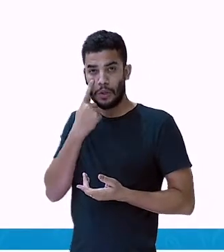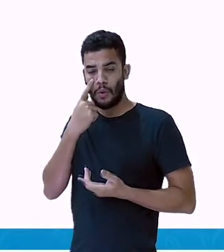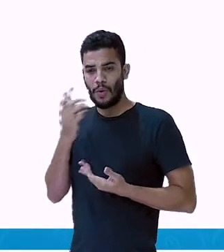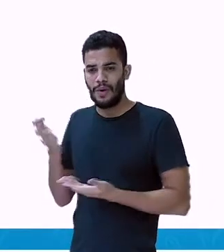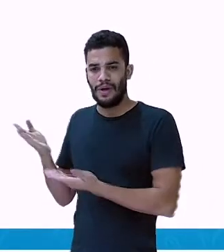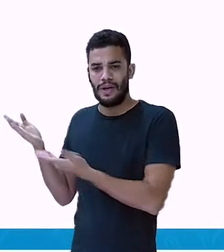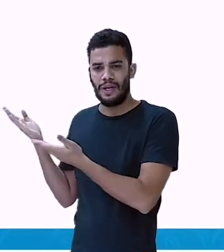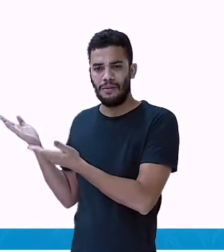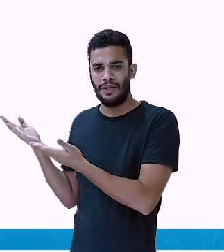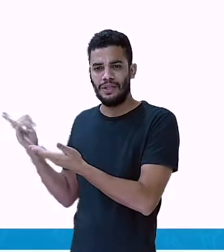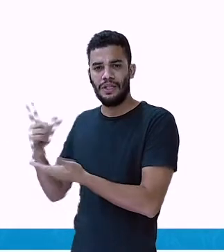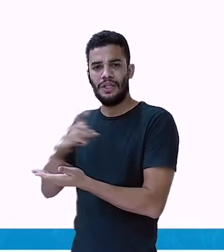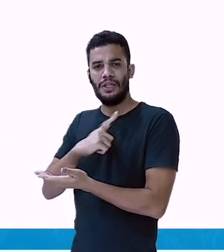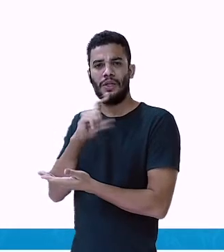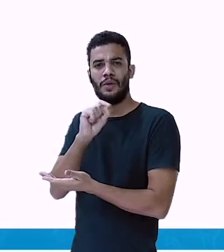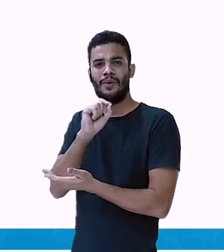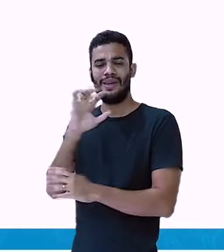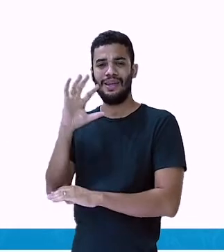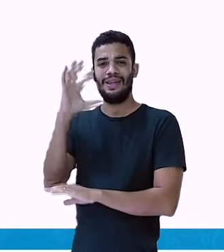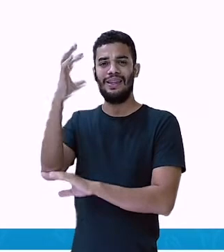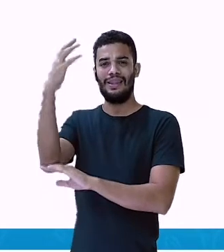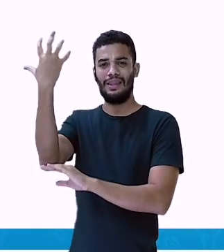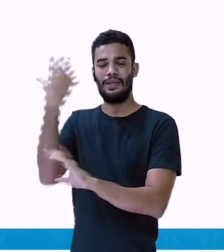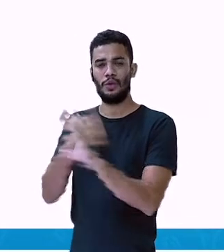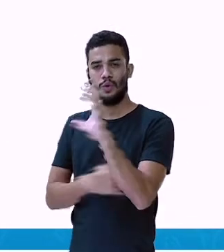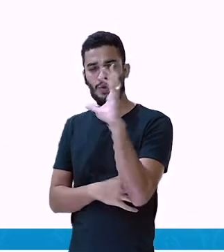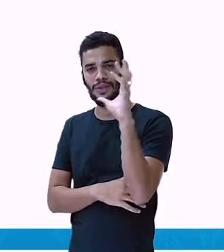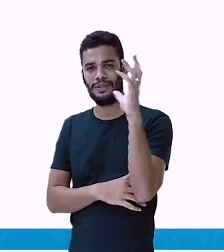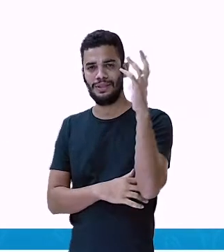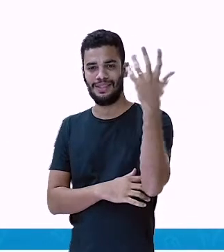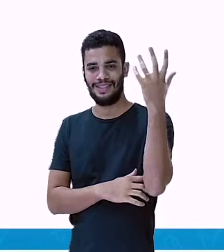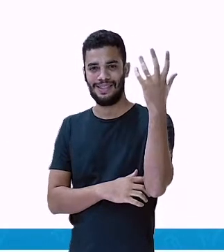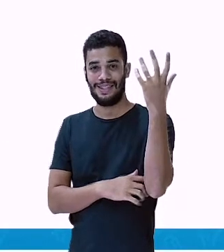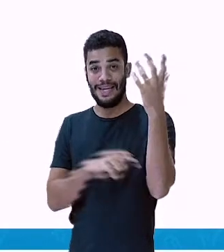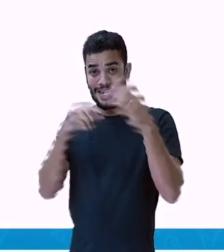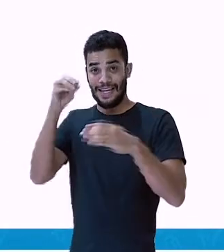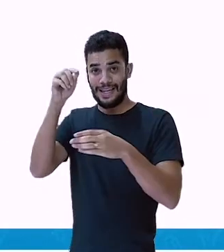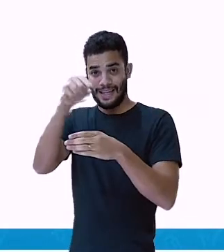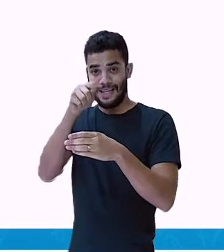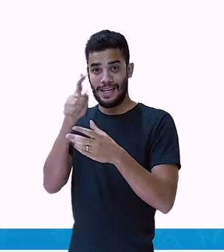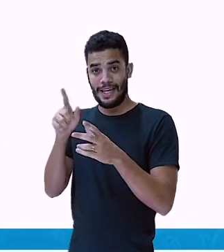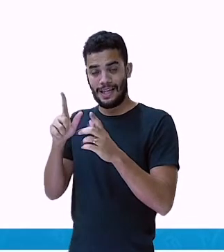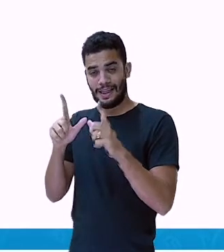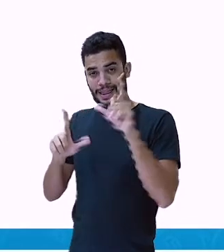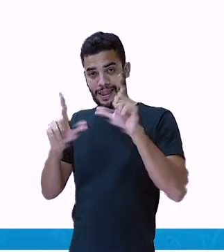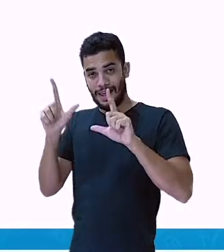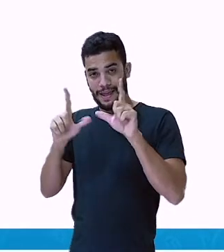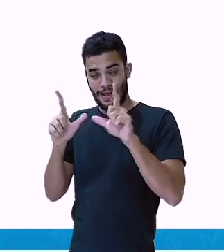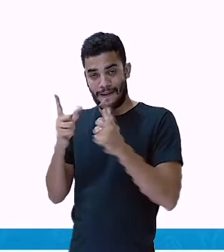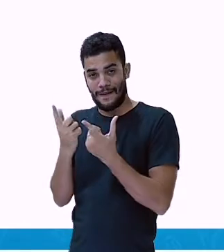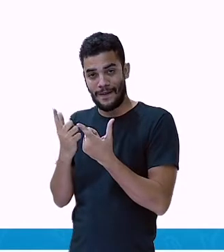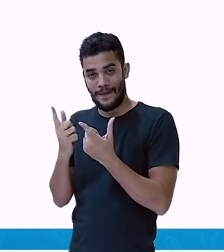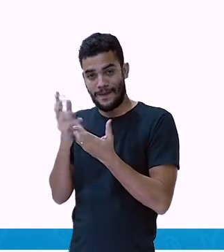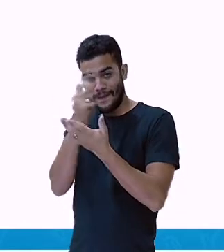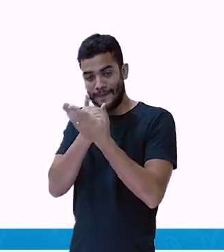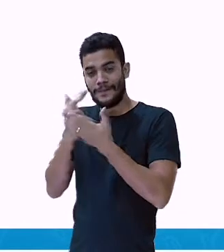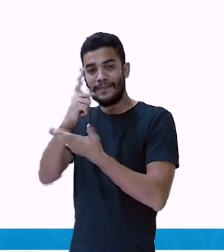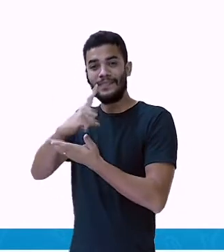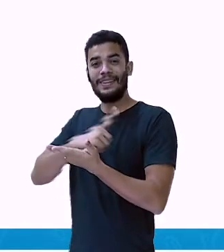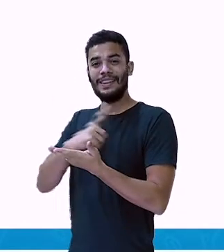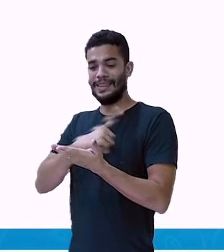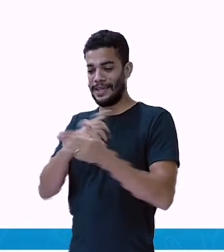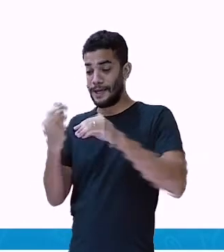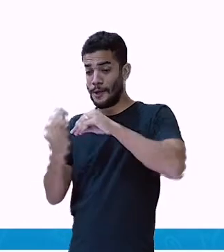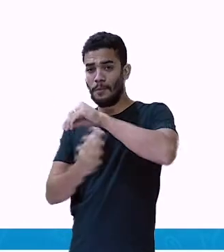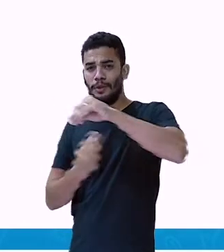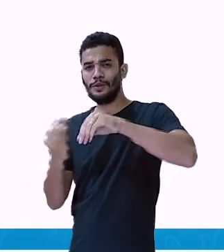né, natureza, nós temos exemplos de misturas. Onde, observando essa imagem, onde